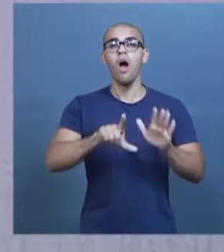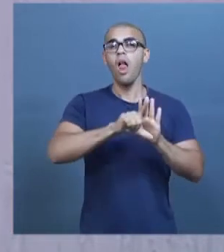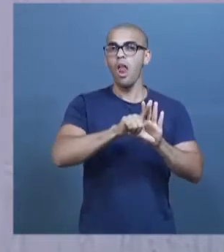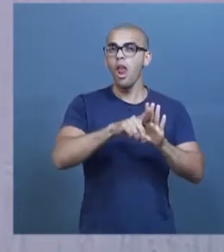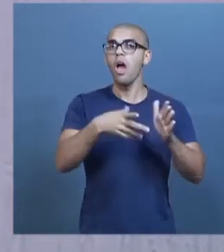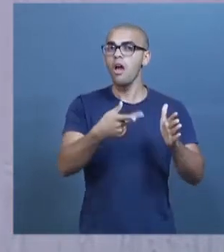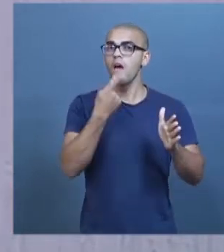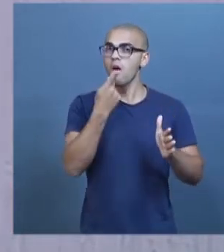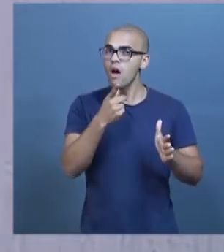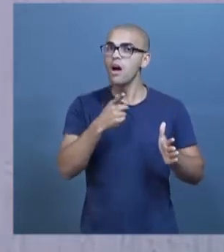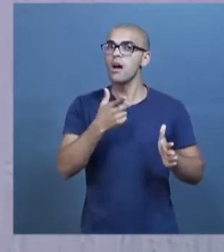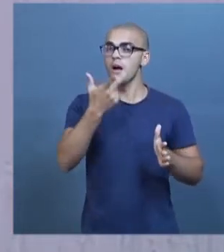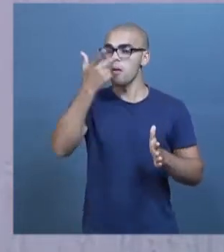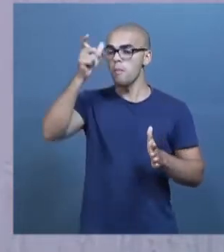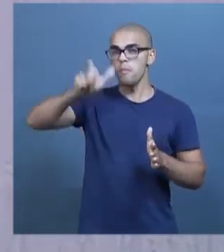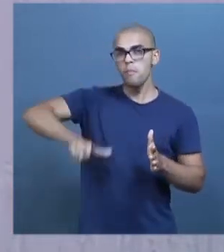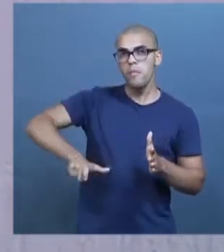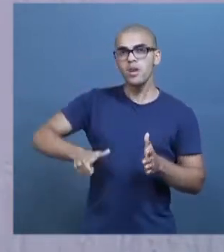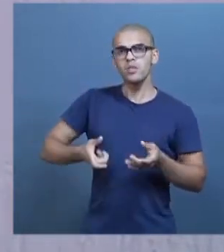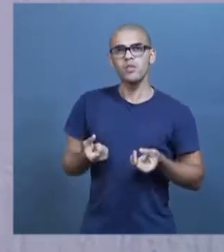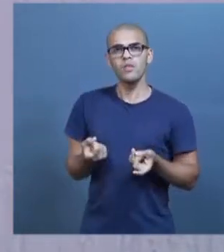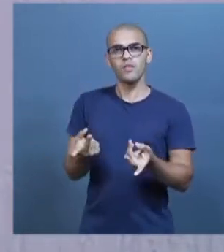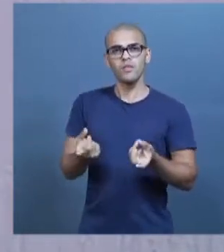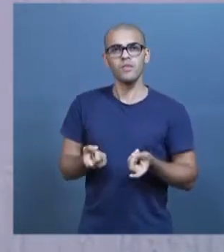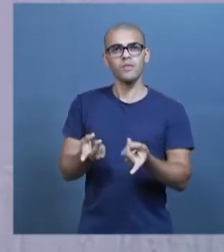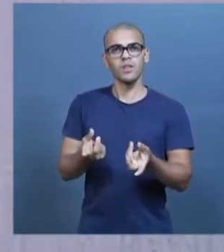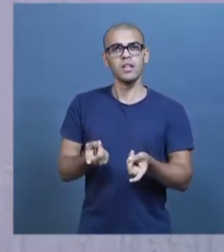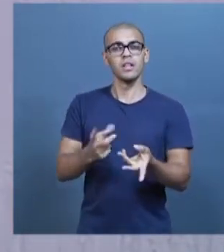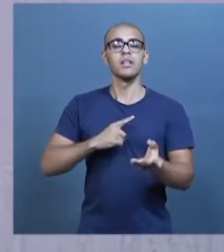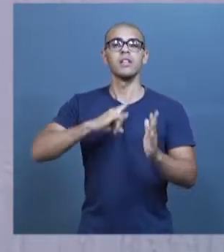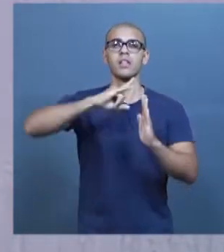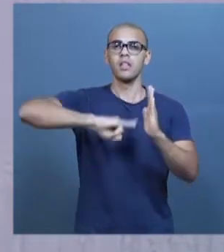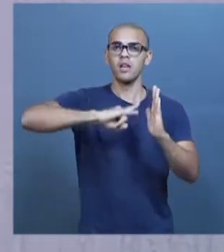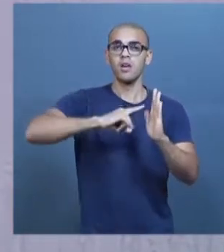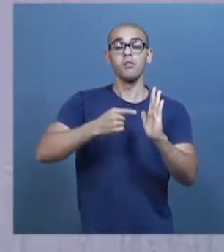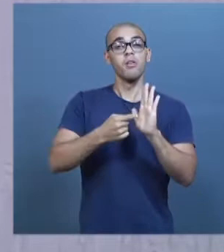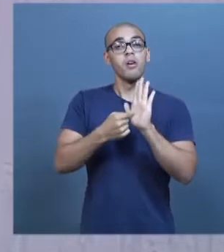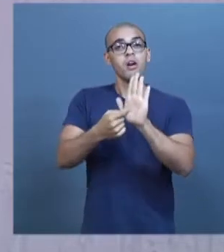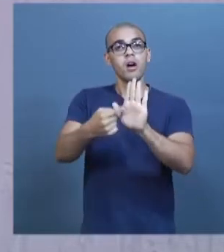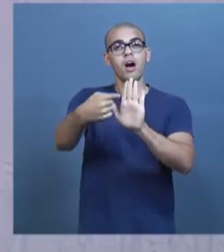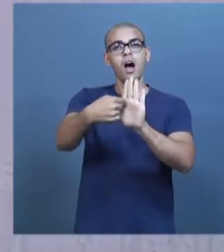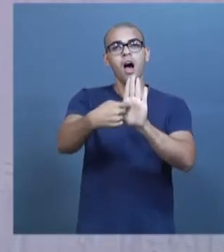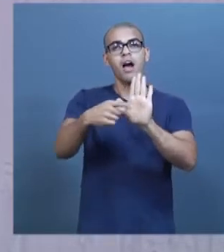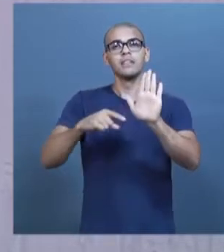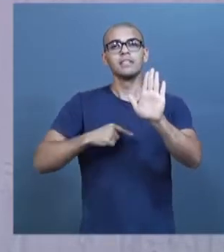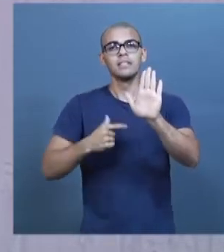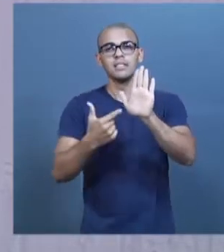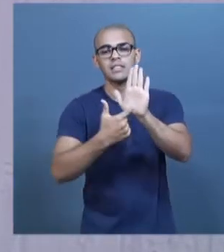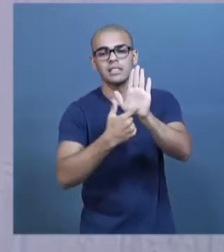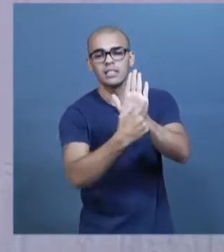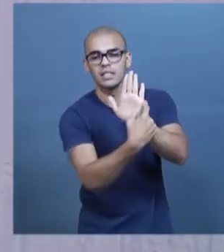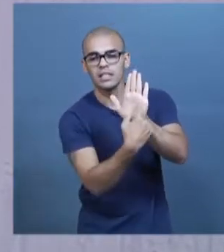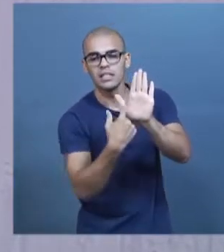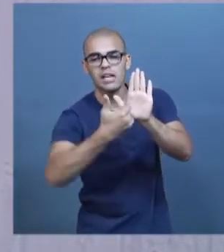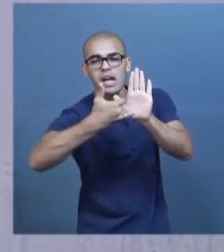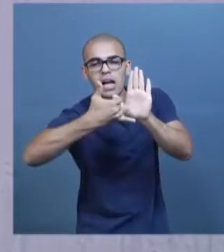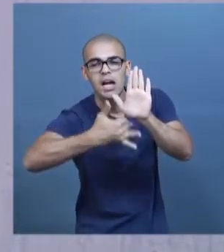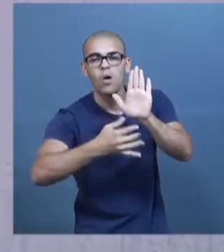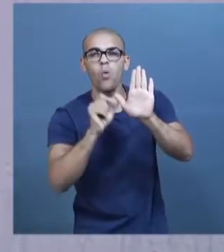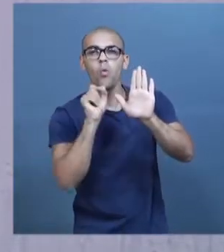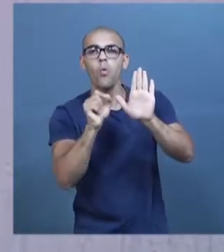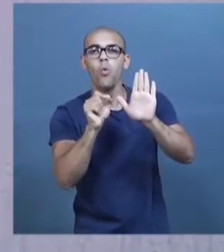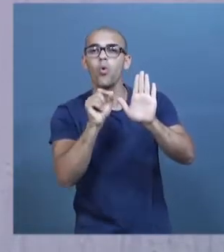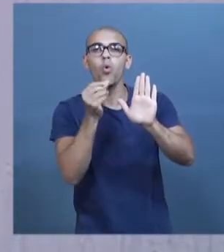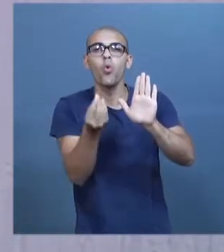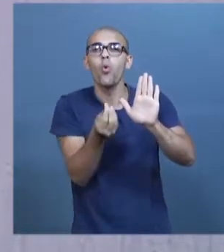ao emitir o documento fiscal, a nota fiscal eletrônica, ele deve colocar no campo dados adicionais o valor